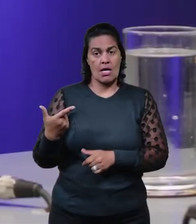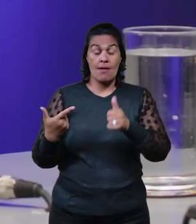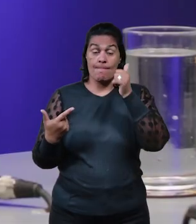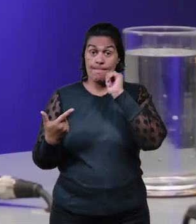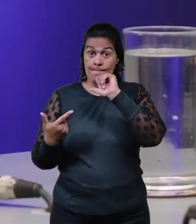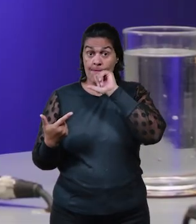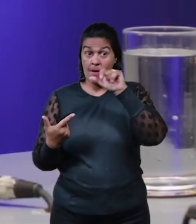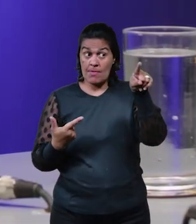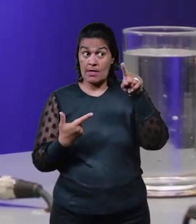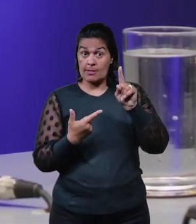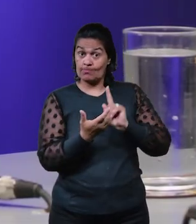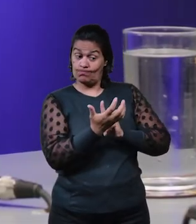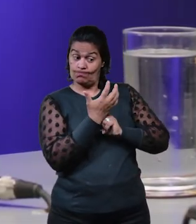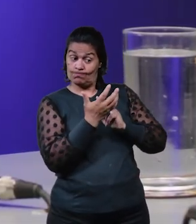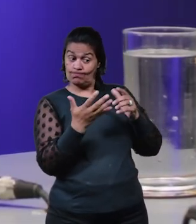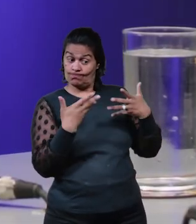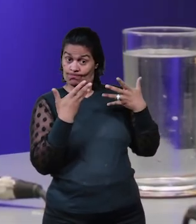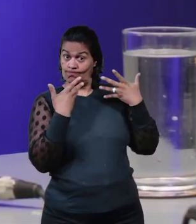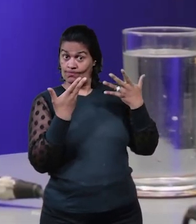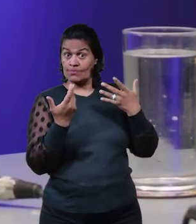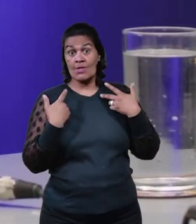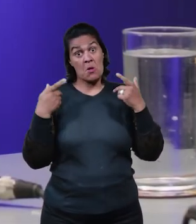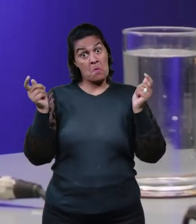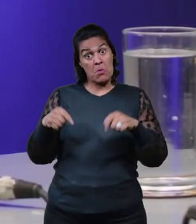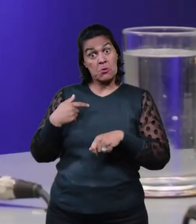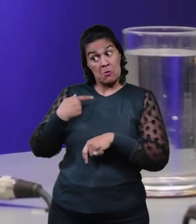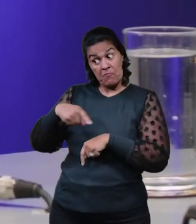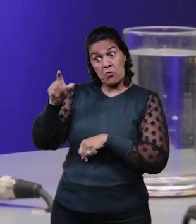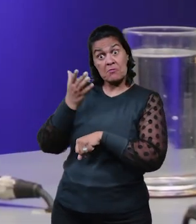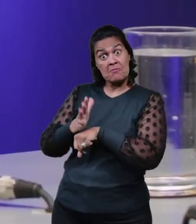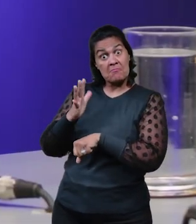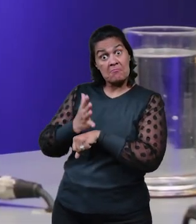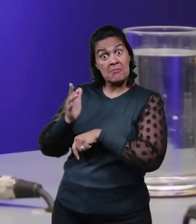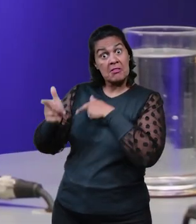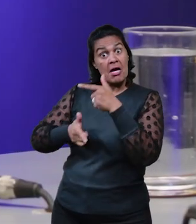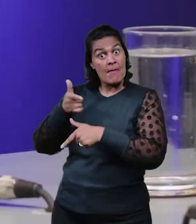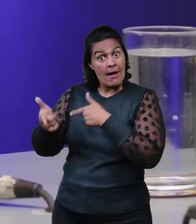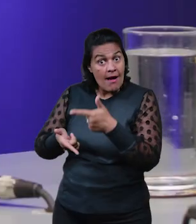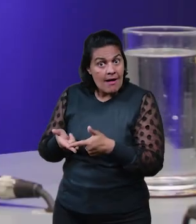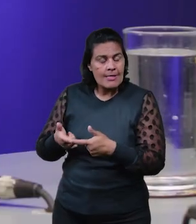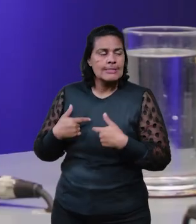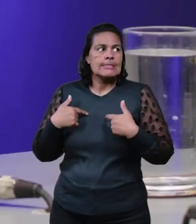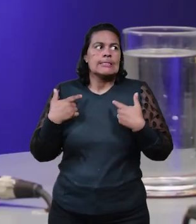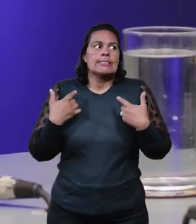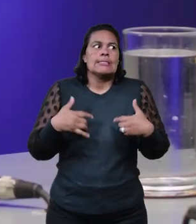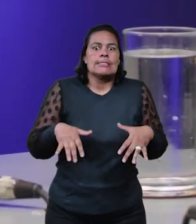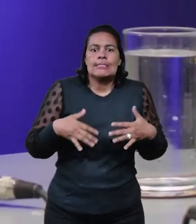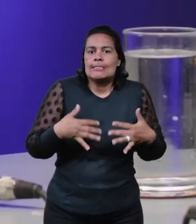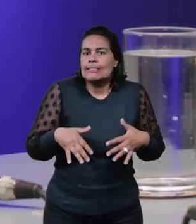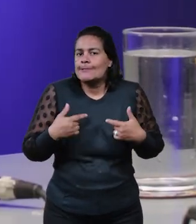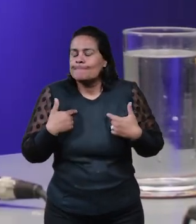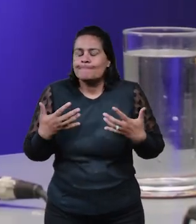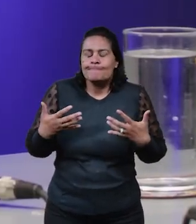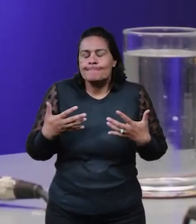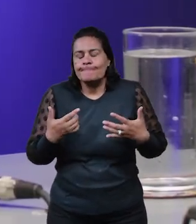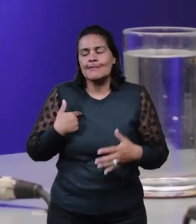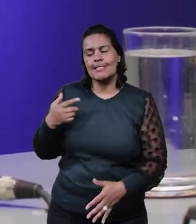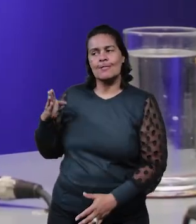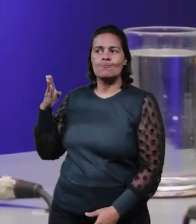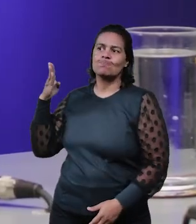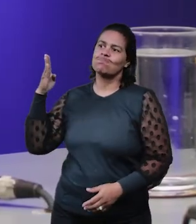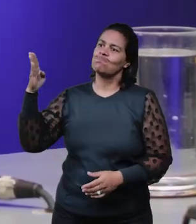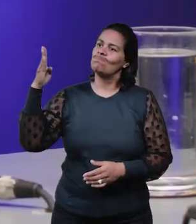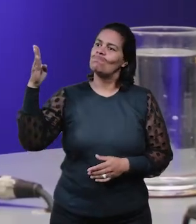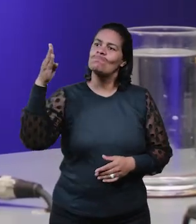o incentivo para começar a trançar profissionalmente. Aí foi onde eu comecei a rodar o DF